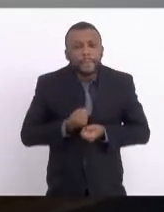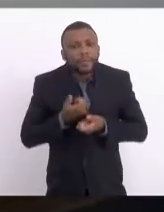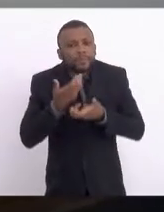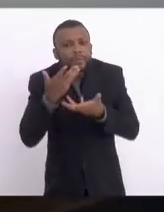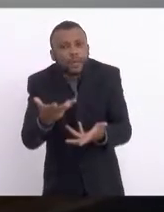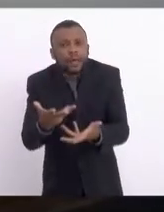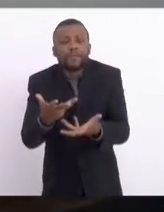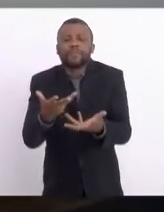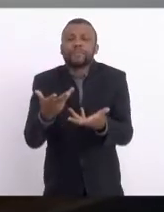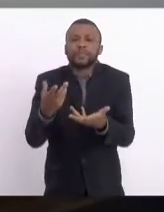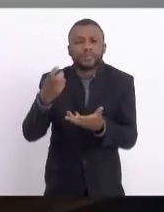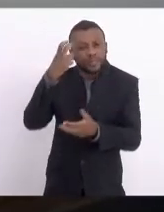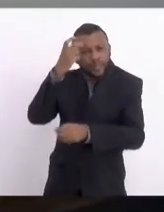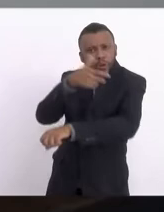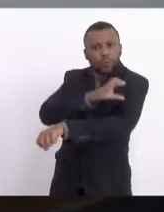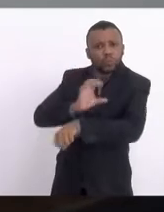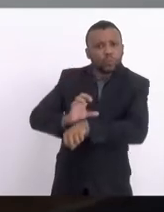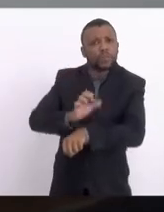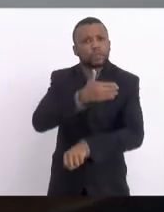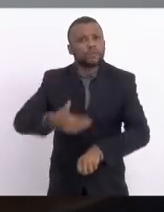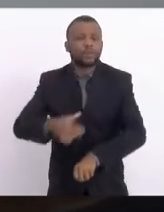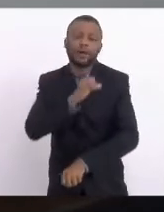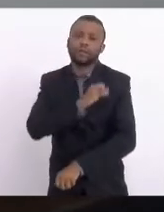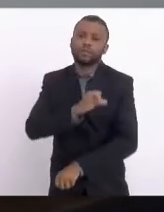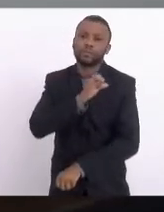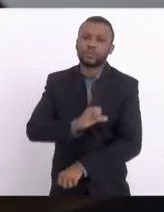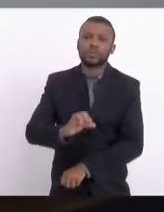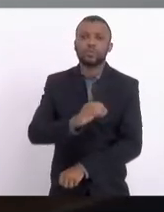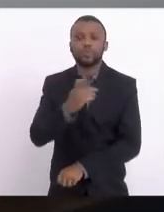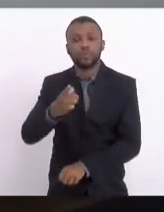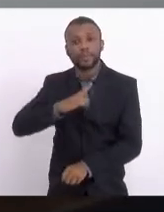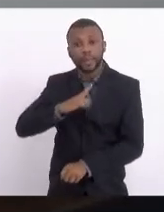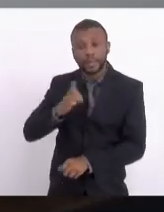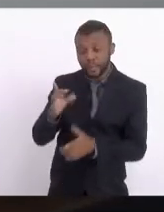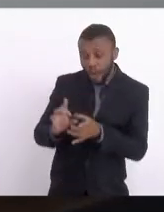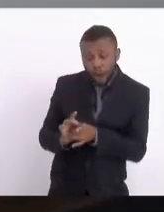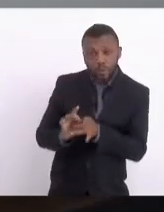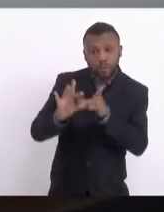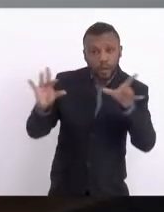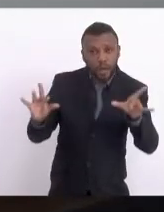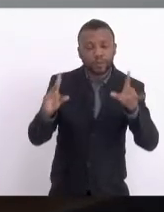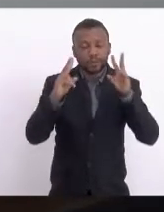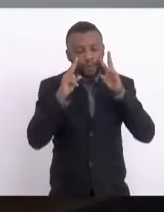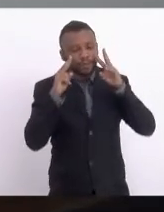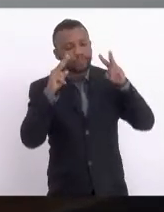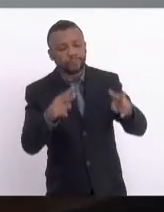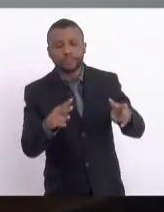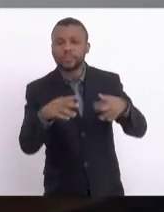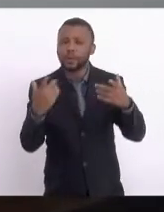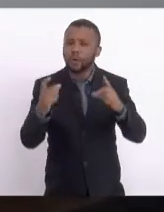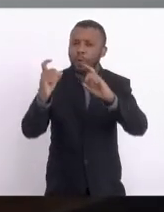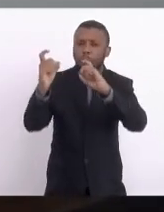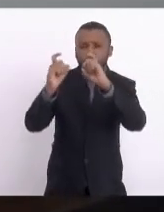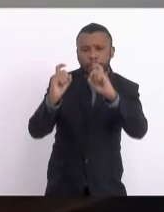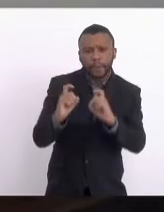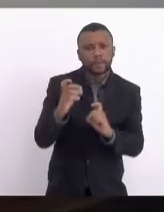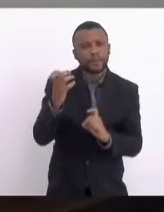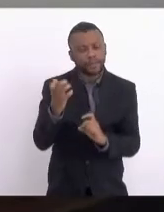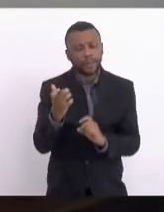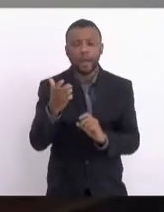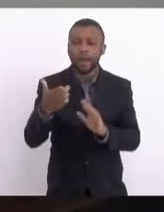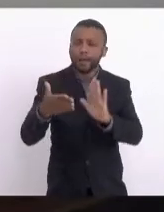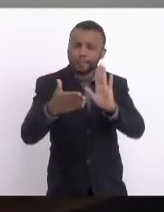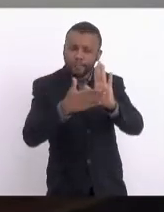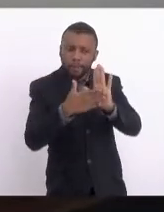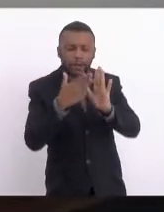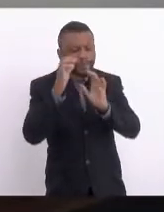hábitos, enfim, do Estado do Rio de Janeiro, ou que tem aqui se consolidado ou se consagrado. Então, o debate que queria fazer é uma boa